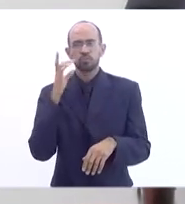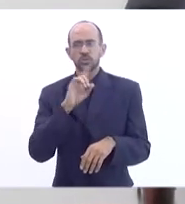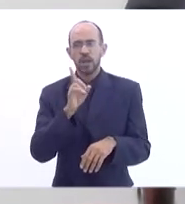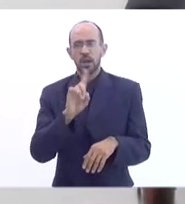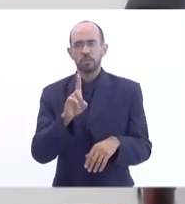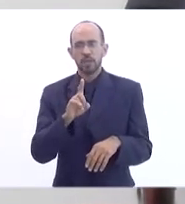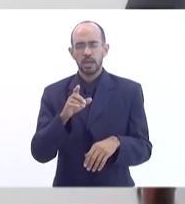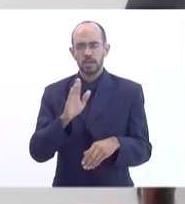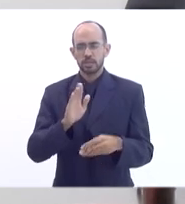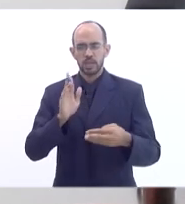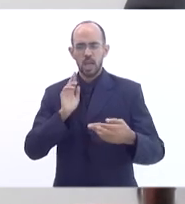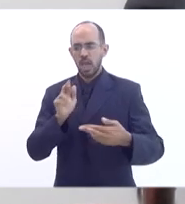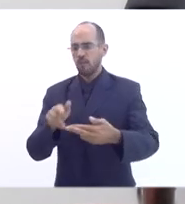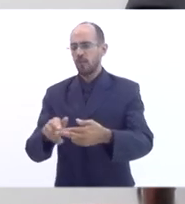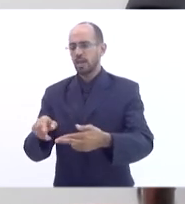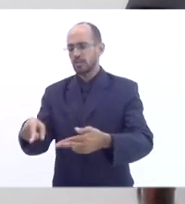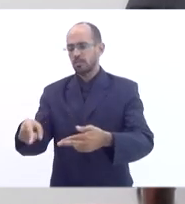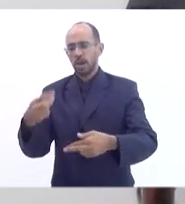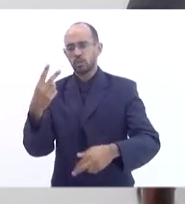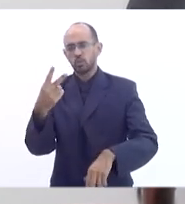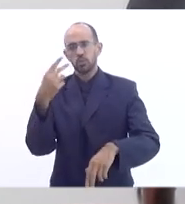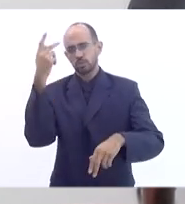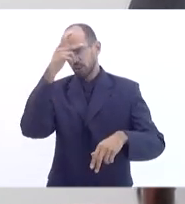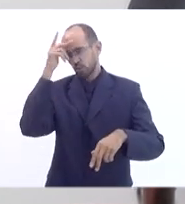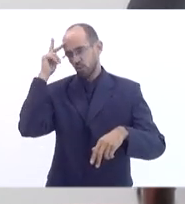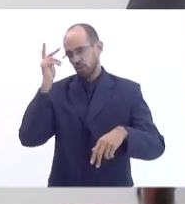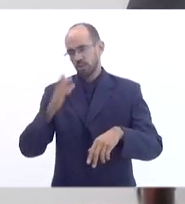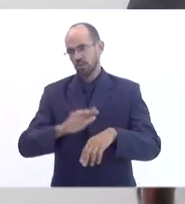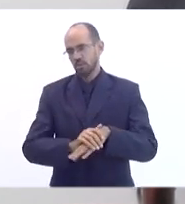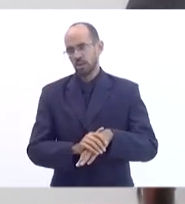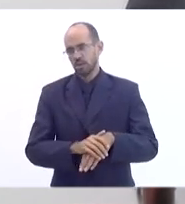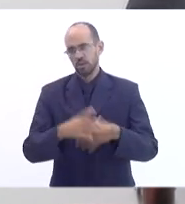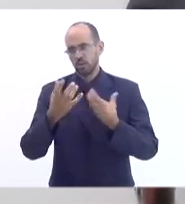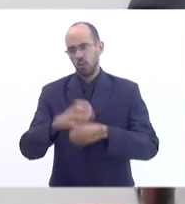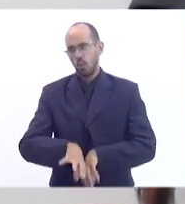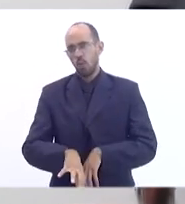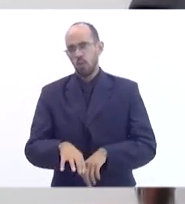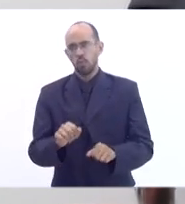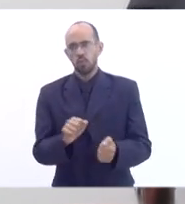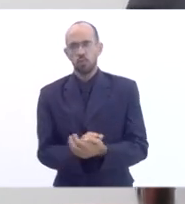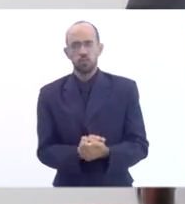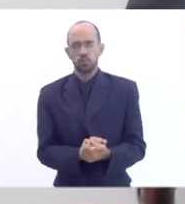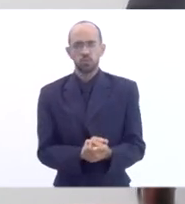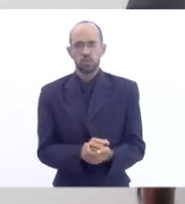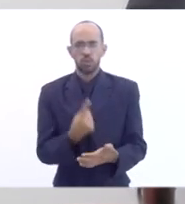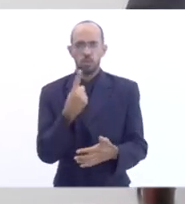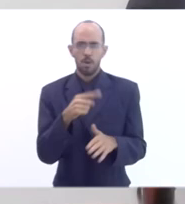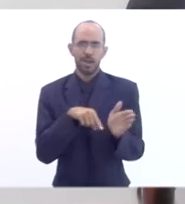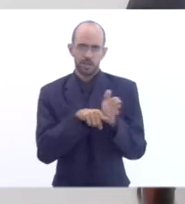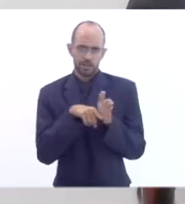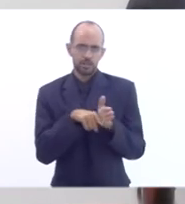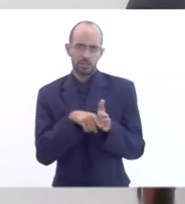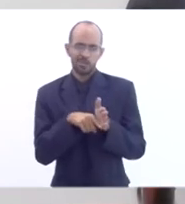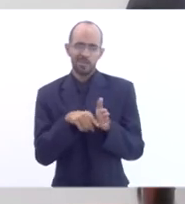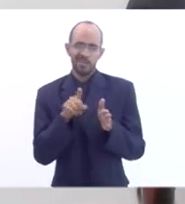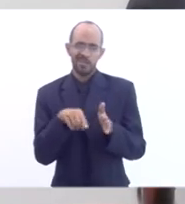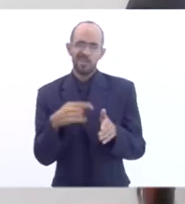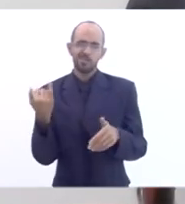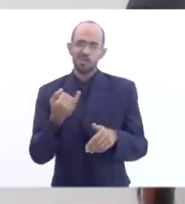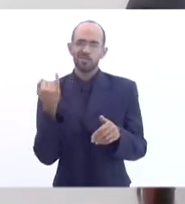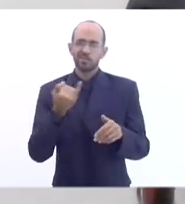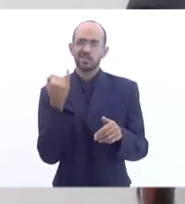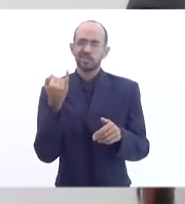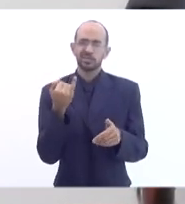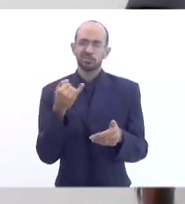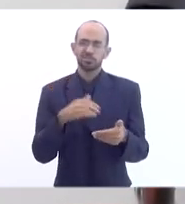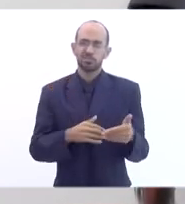para 2 ou 3 ali que você quer agraciar e obviamente no concurso disputado em que meio ponto faz uma diferença na classificação de